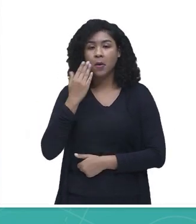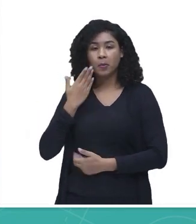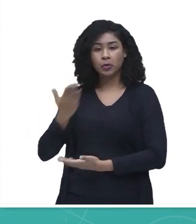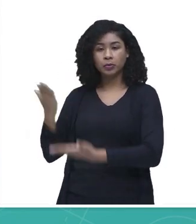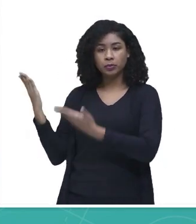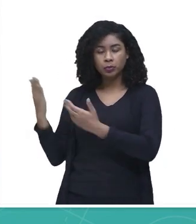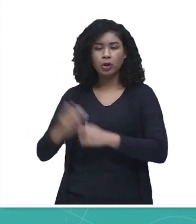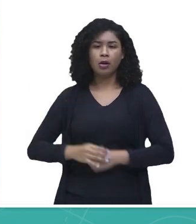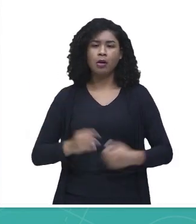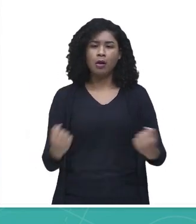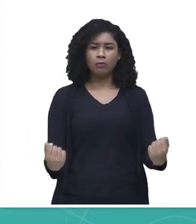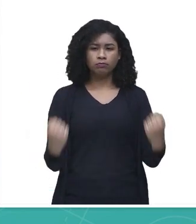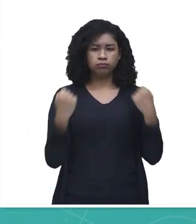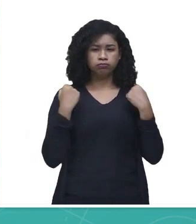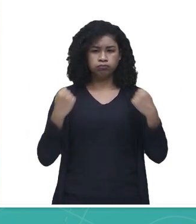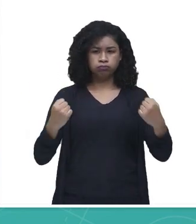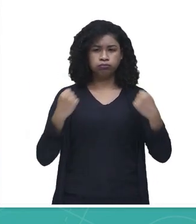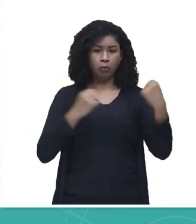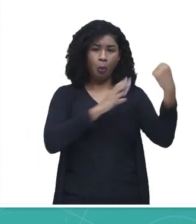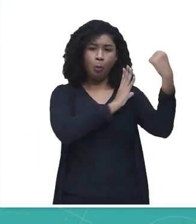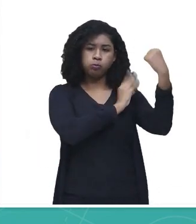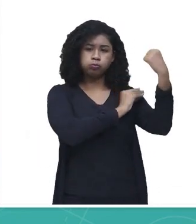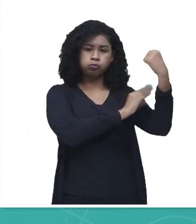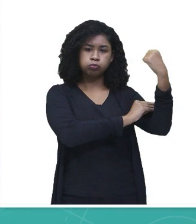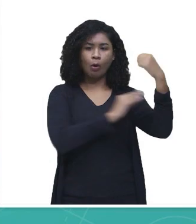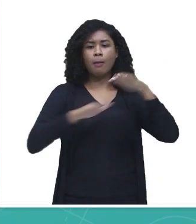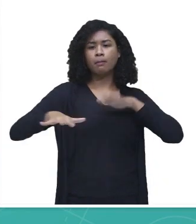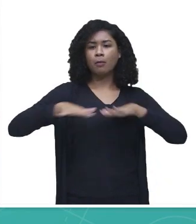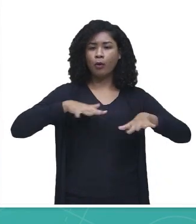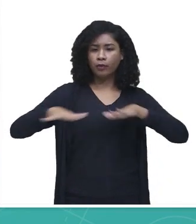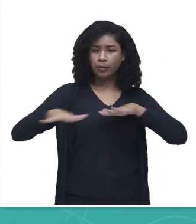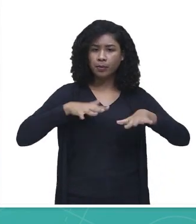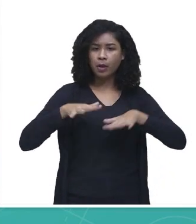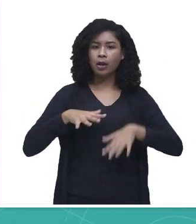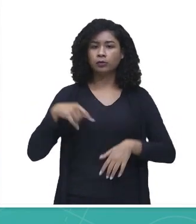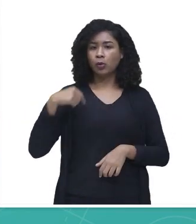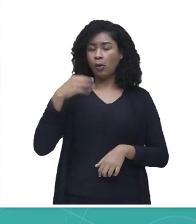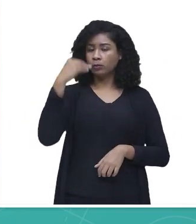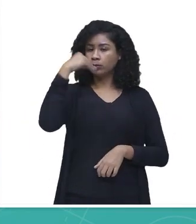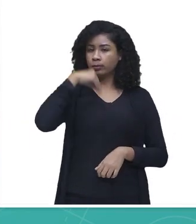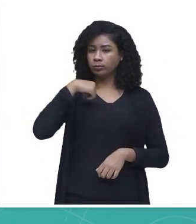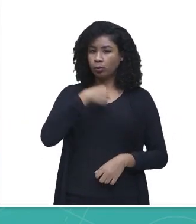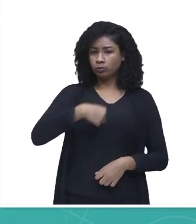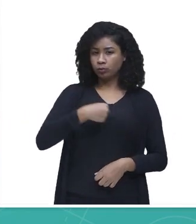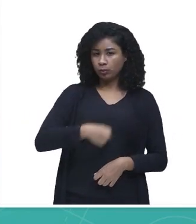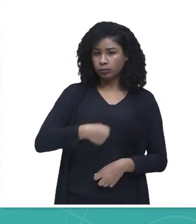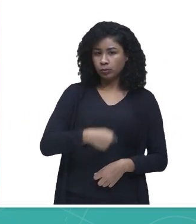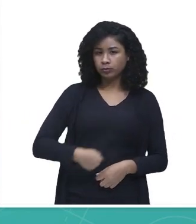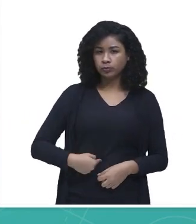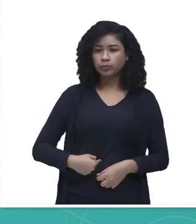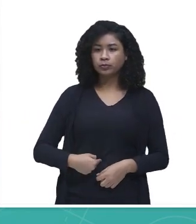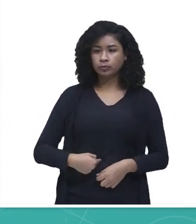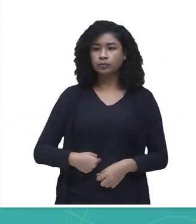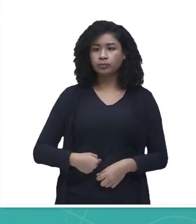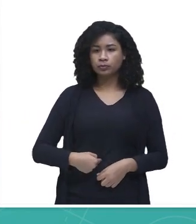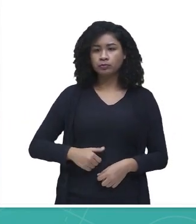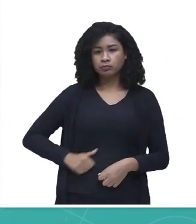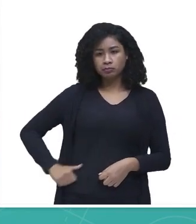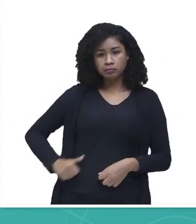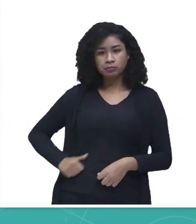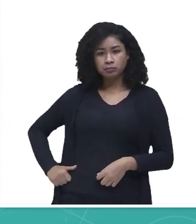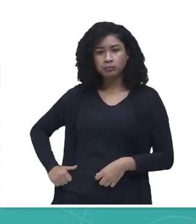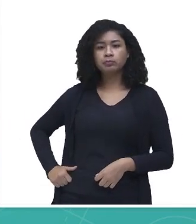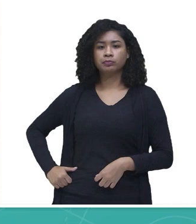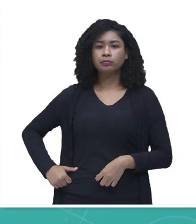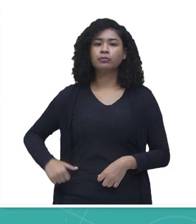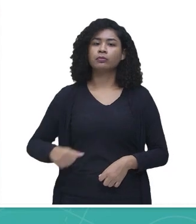dos músculos, digestão, produção de saliva, crescimento do cabelo, nosso próprio crescimento, né? Crescimento